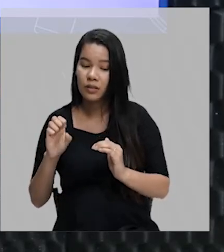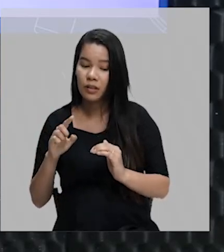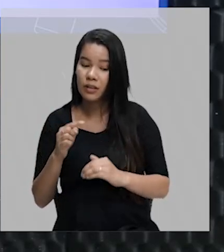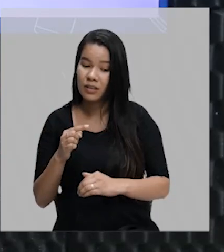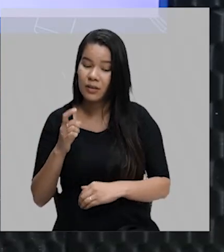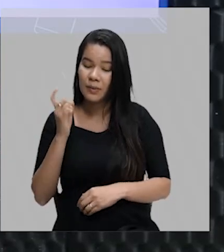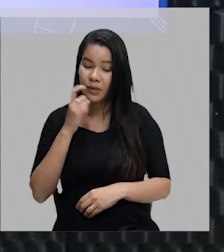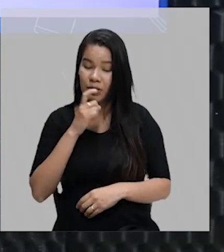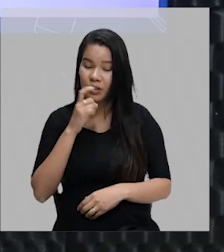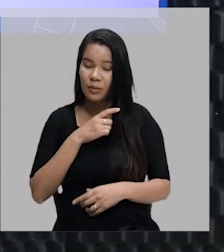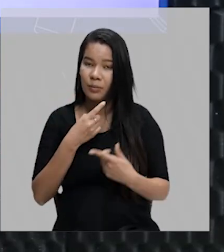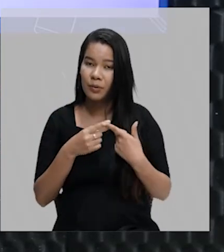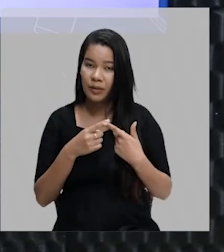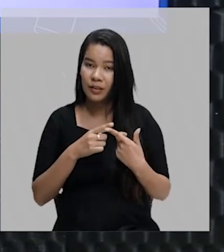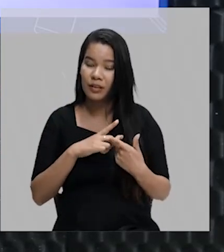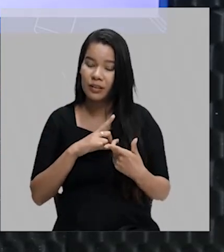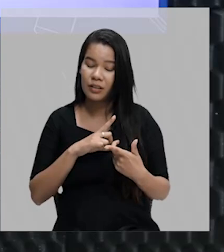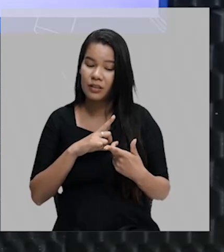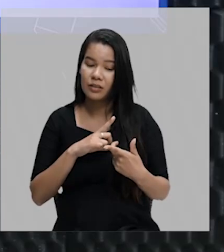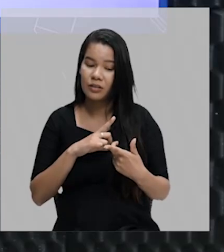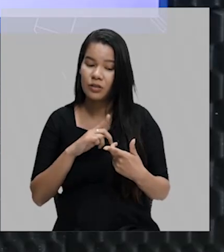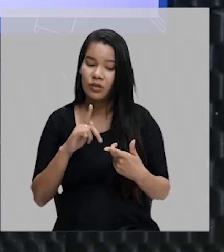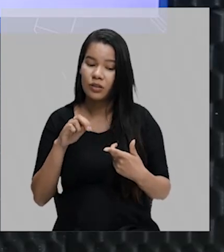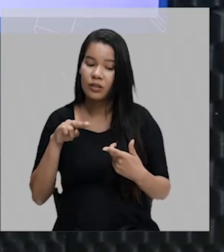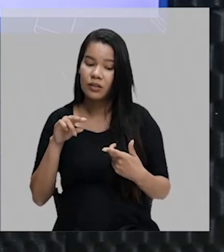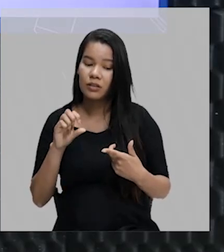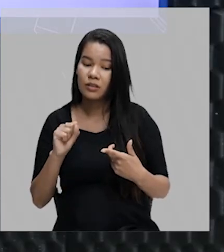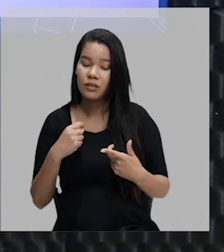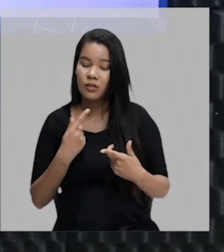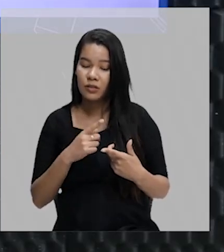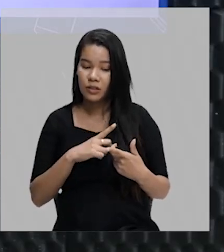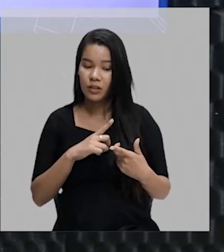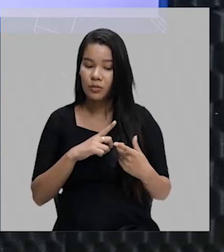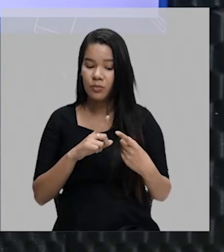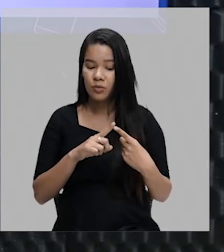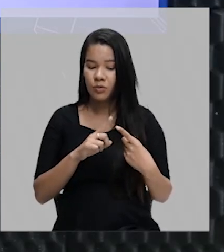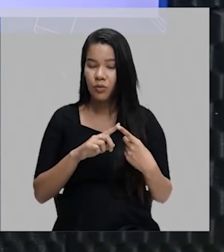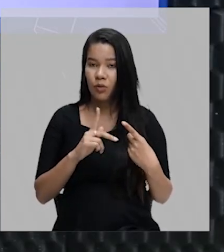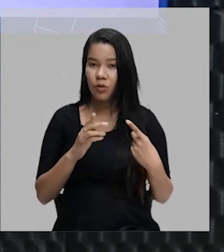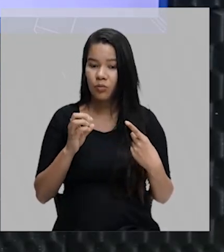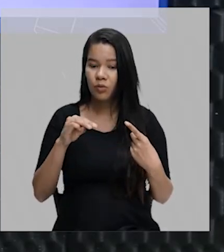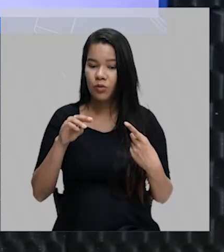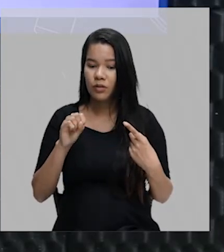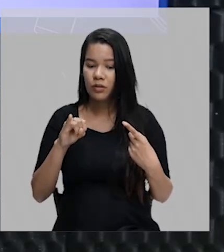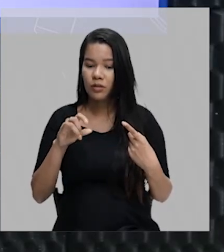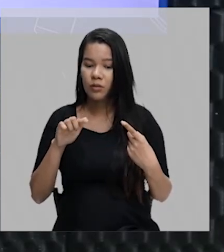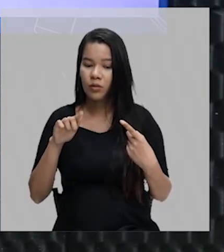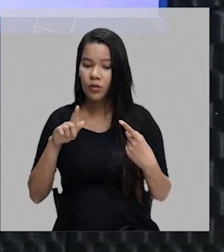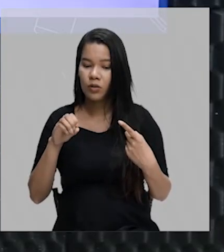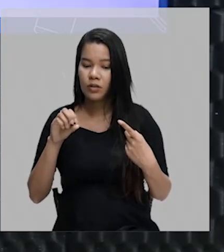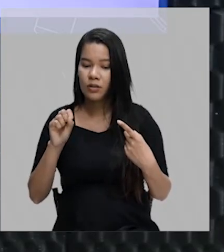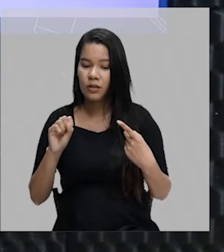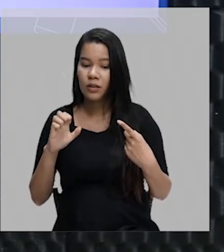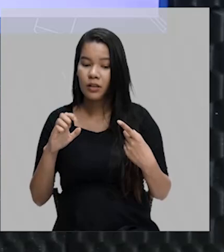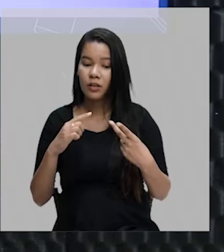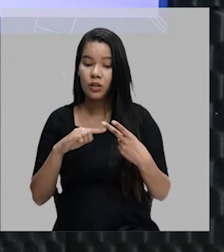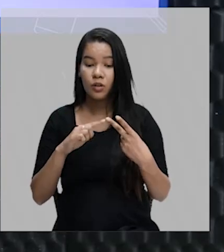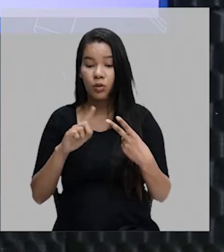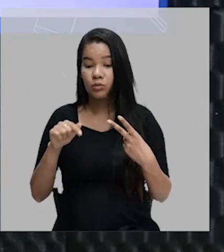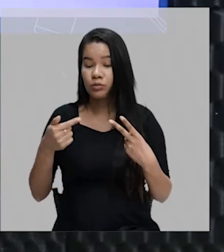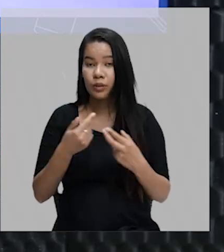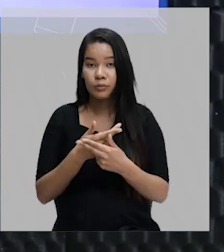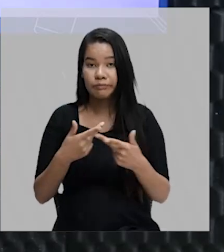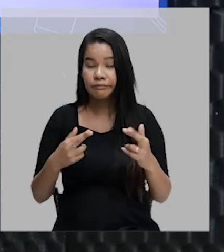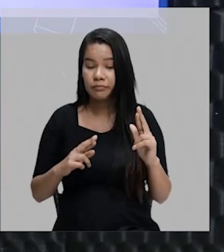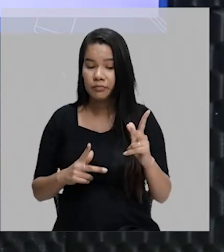genes, tá? Nós vamos ter homozigose. Outros genes podem estar em heterozigose. Então, quando a gente fala